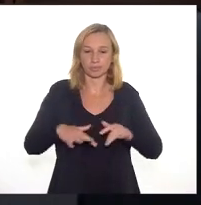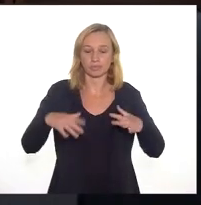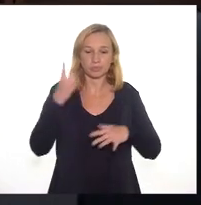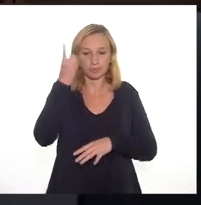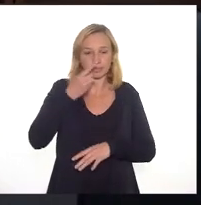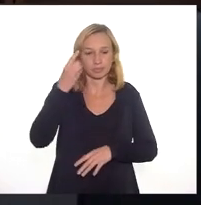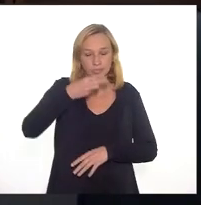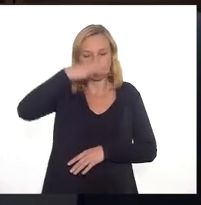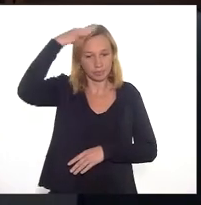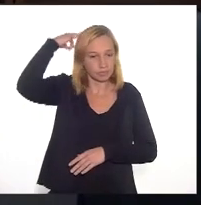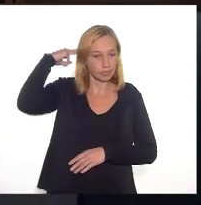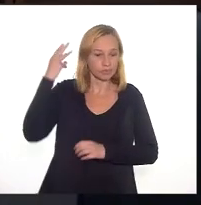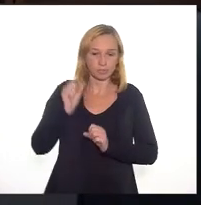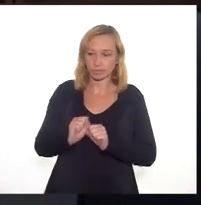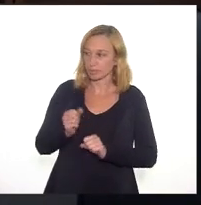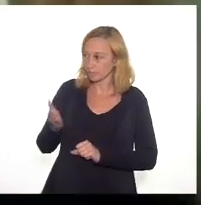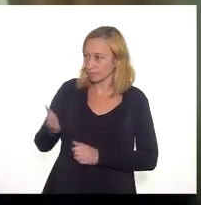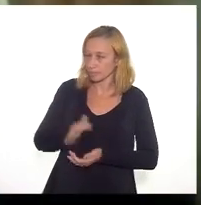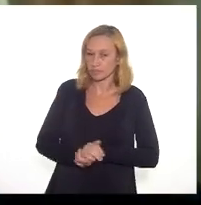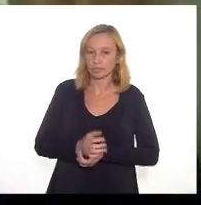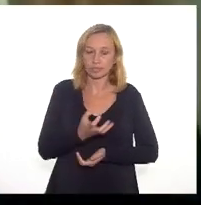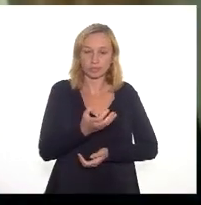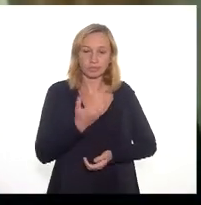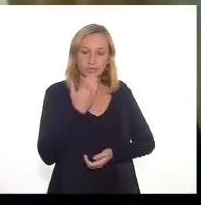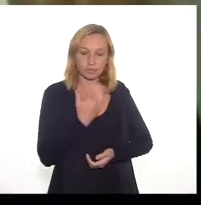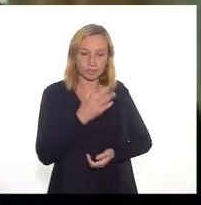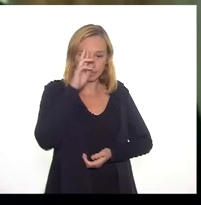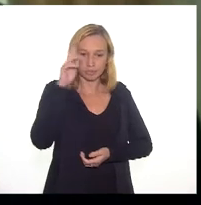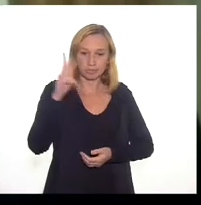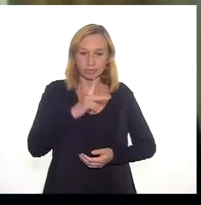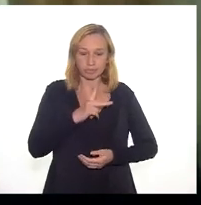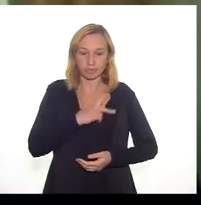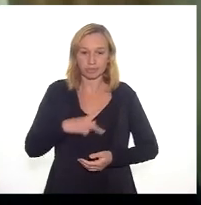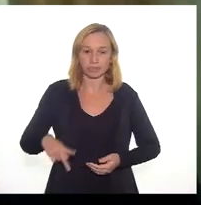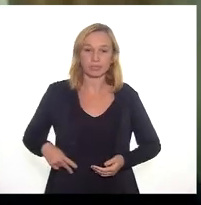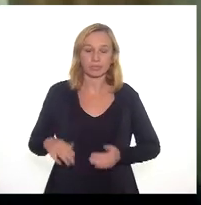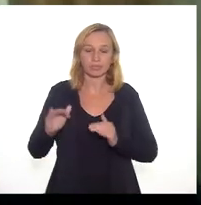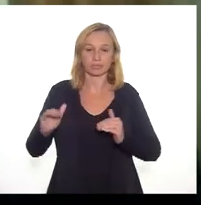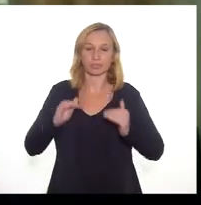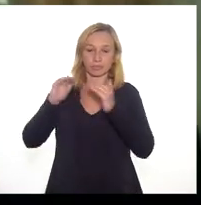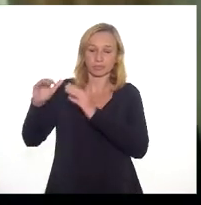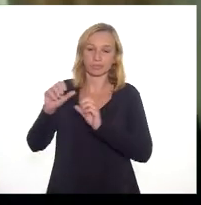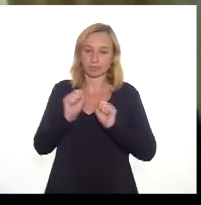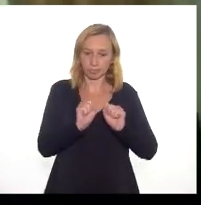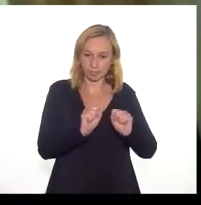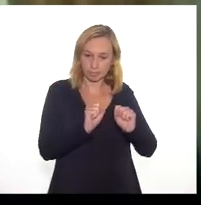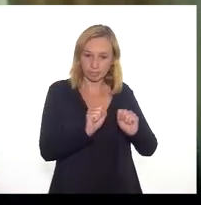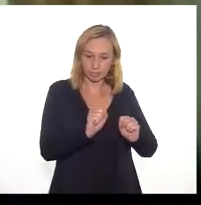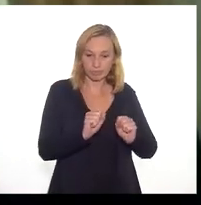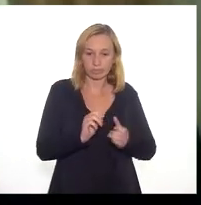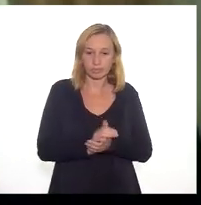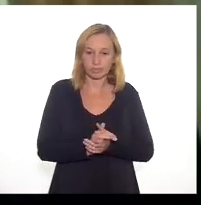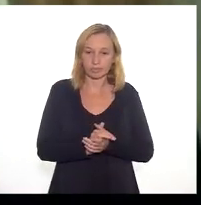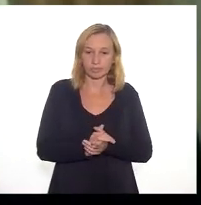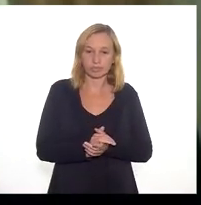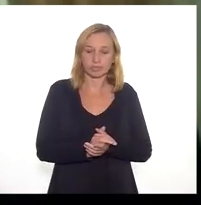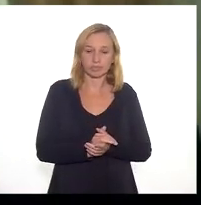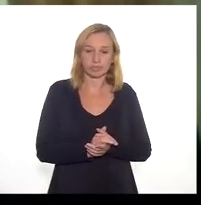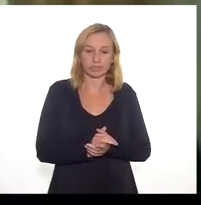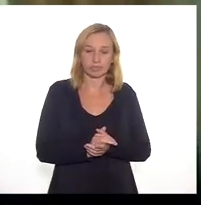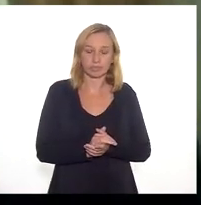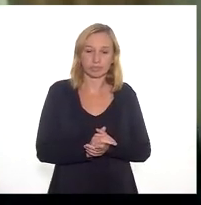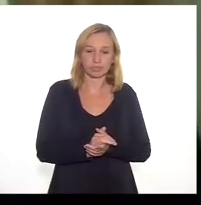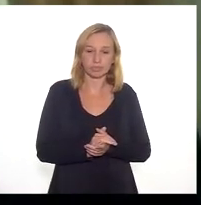por favor. Senhor presidente, eu queria pedir a Vossa Excelência que pudesse fazer uma inversão dessa pauta,